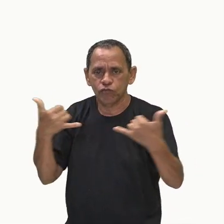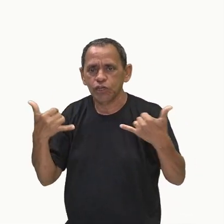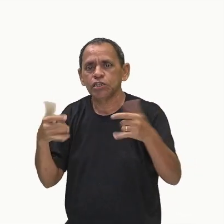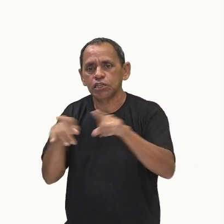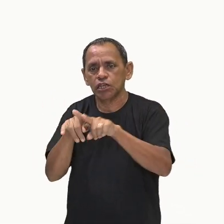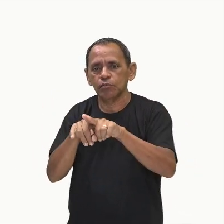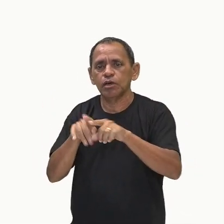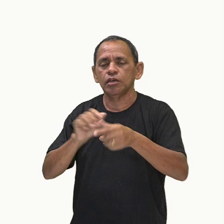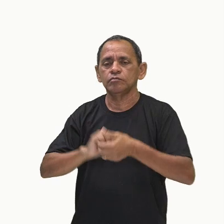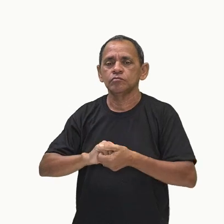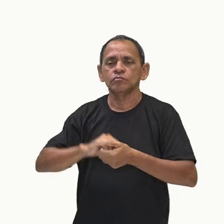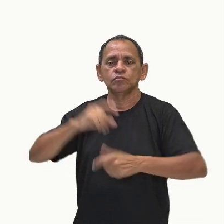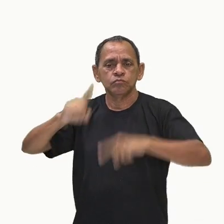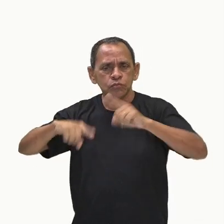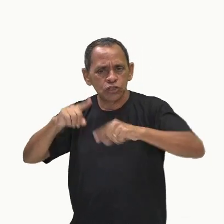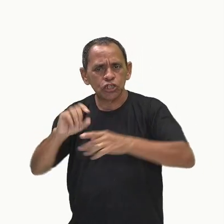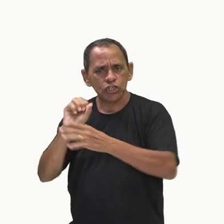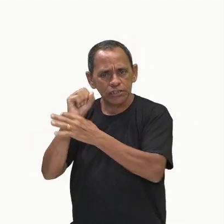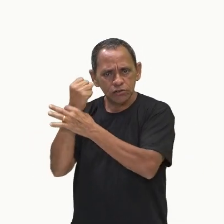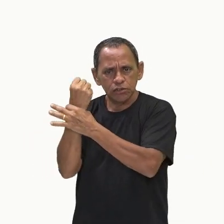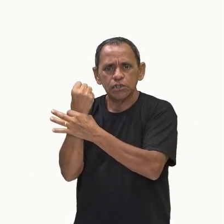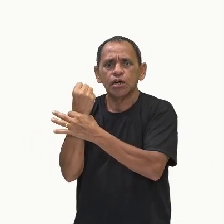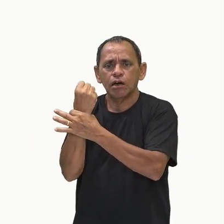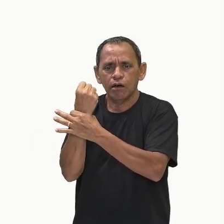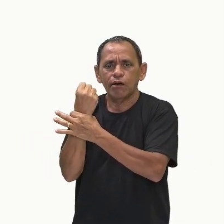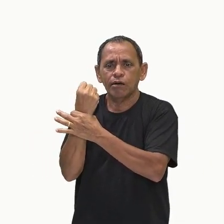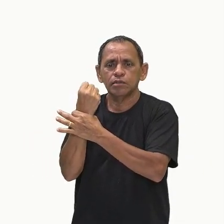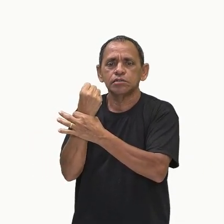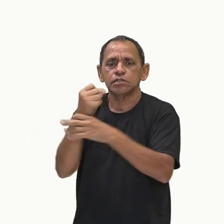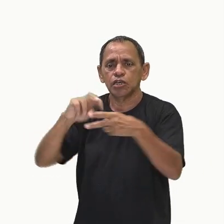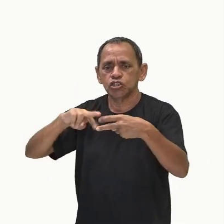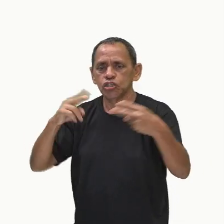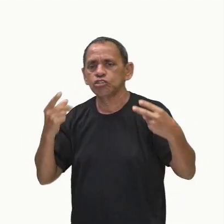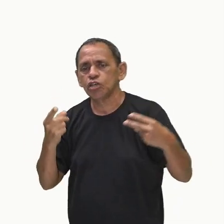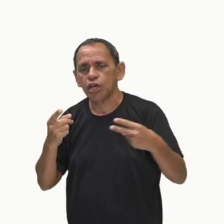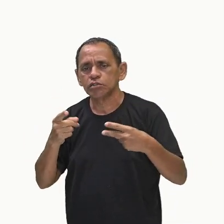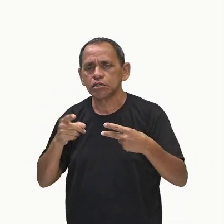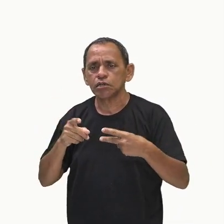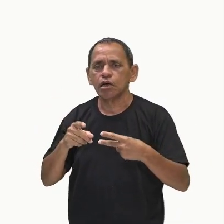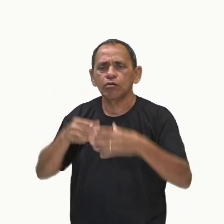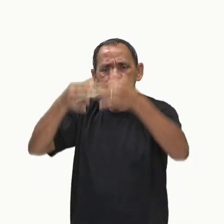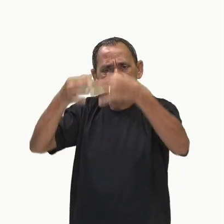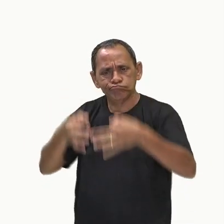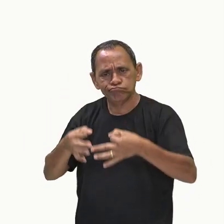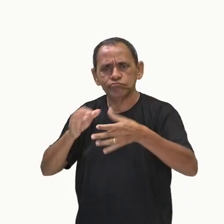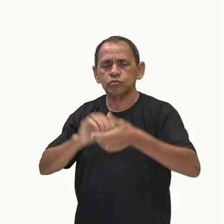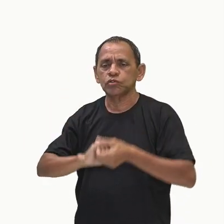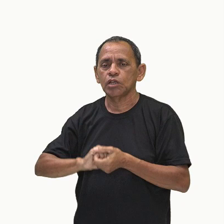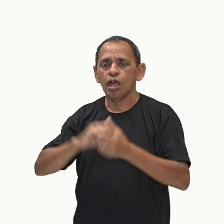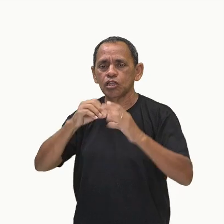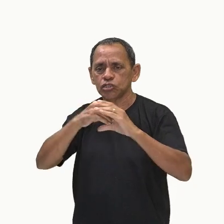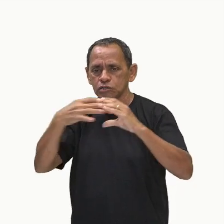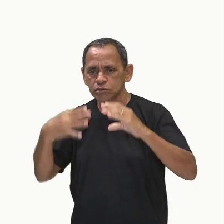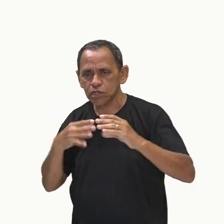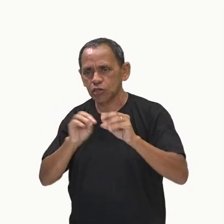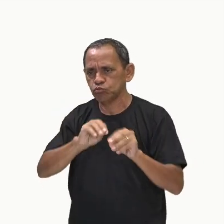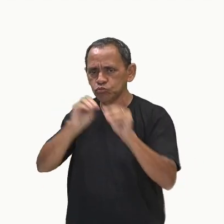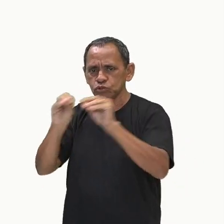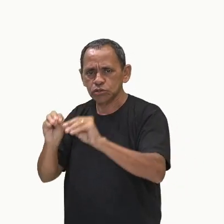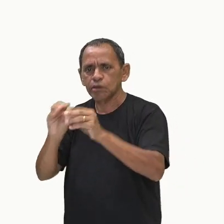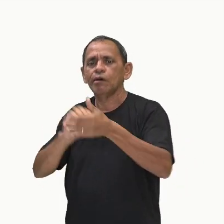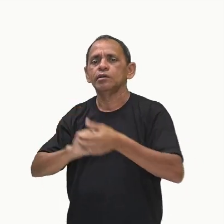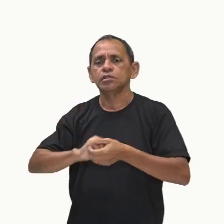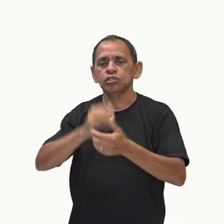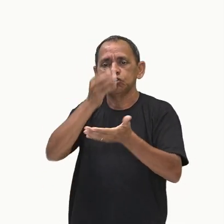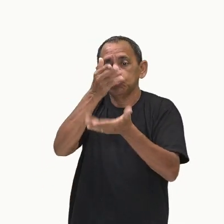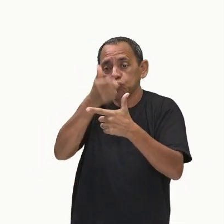que o material genético seja transmitido com precisão para as células filhas durante a divisão celular.